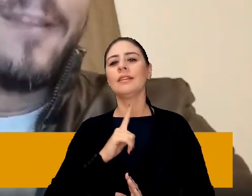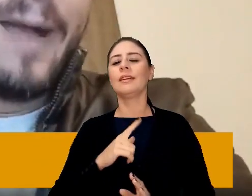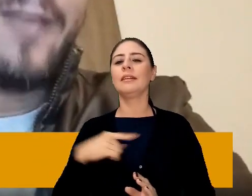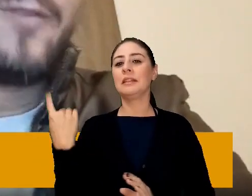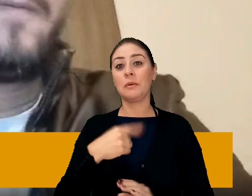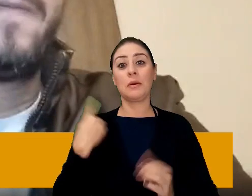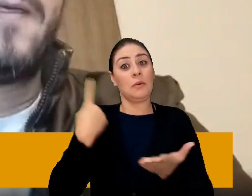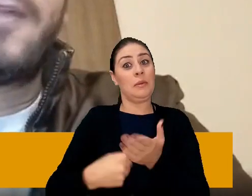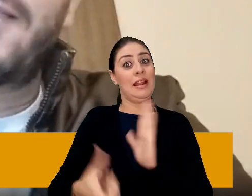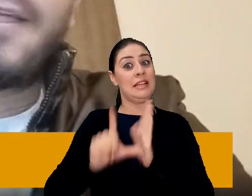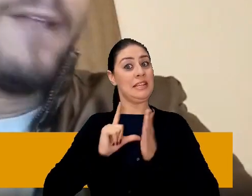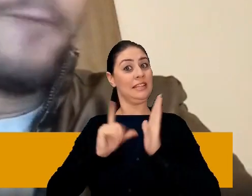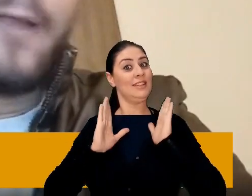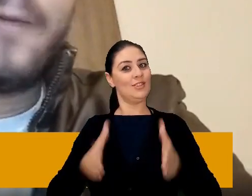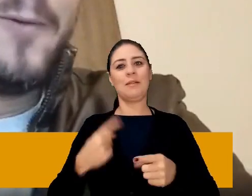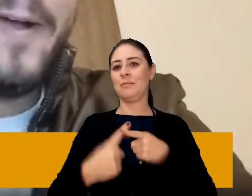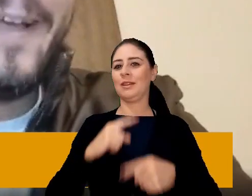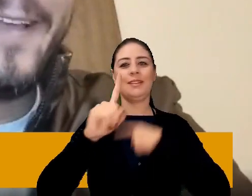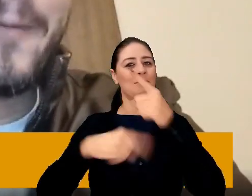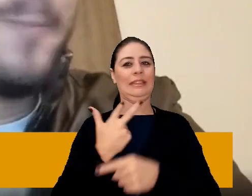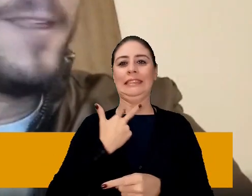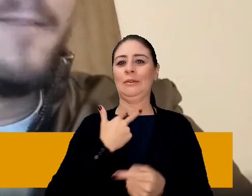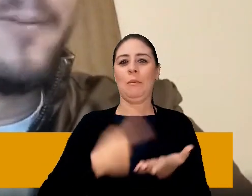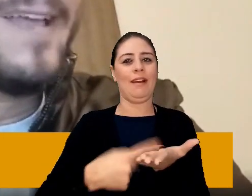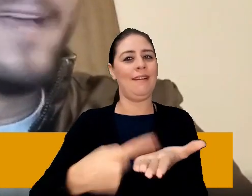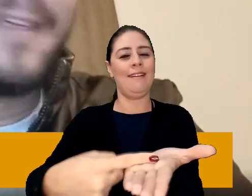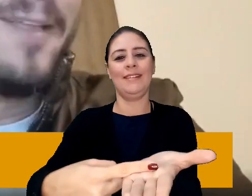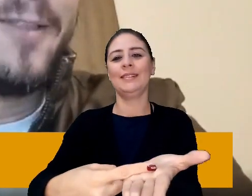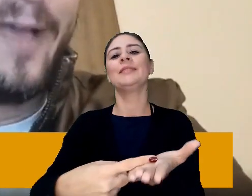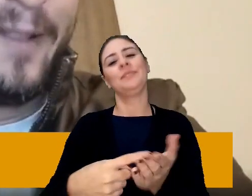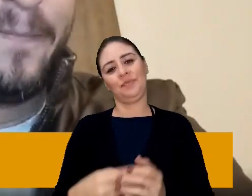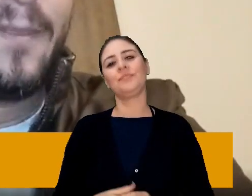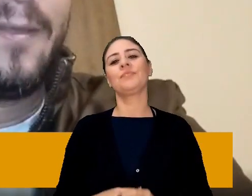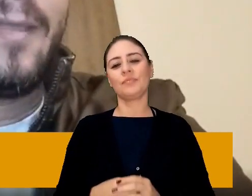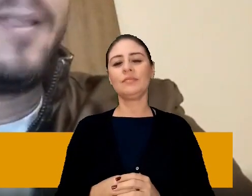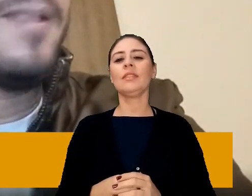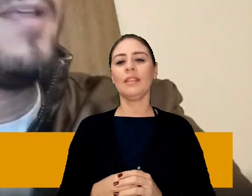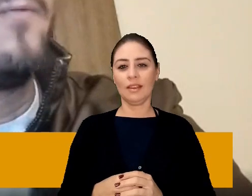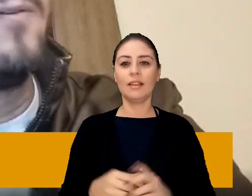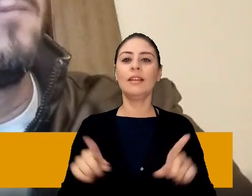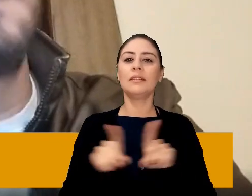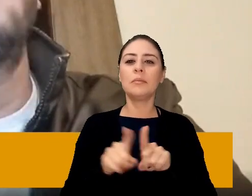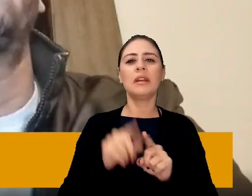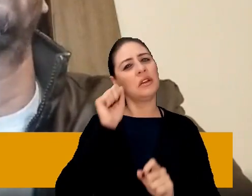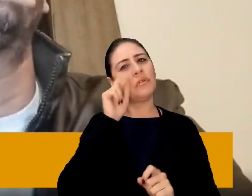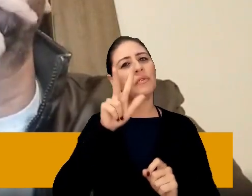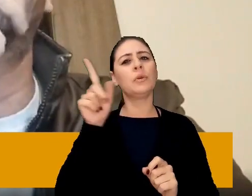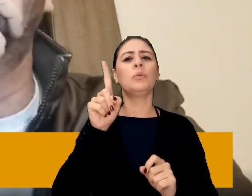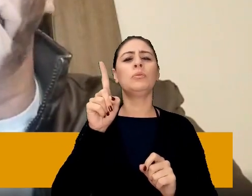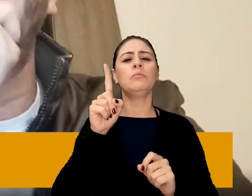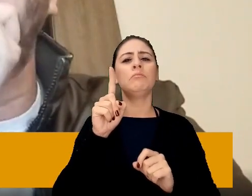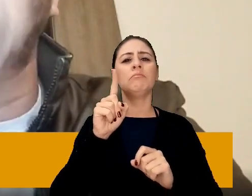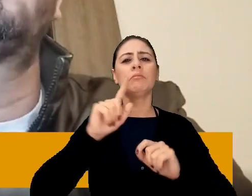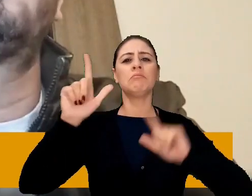mais espaço, que a gente tem que falar com ela o quanto antes, porque depois a gente não vai conseguir agenda mais com ela. Né? Recentemente eu vi um